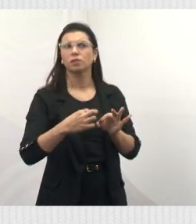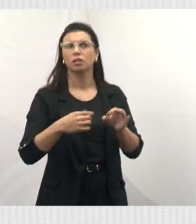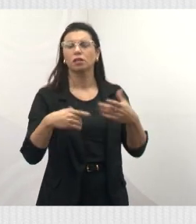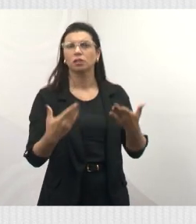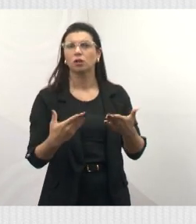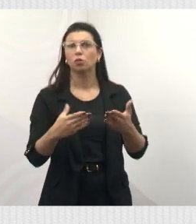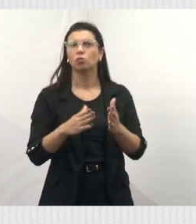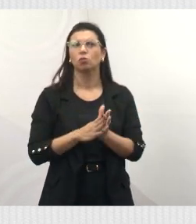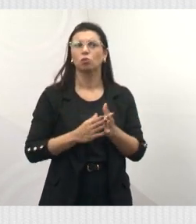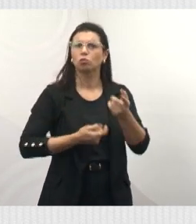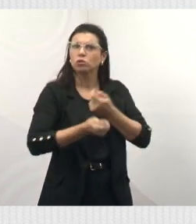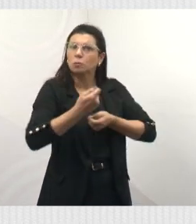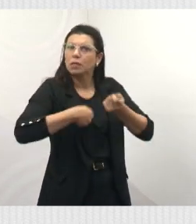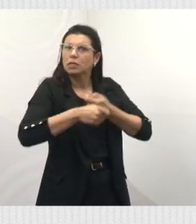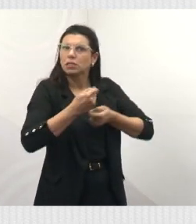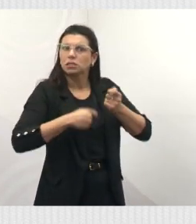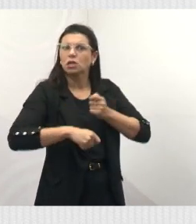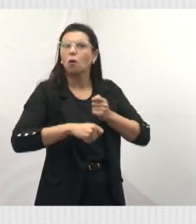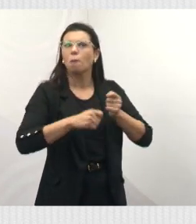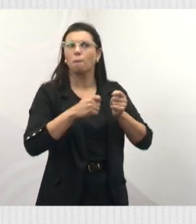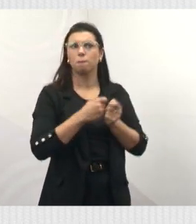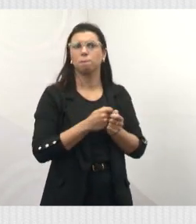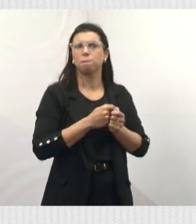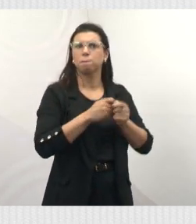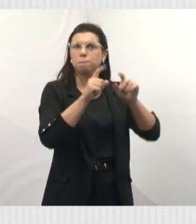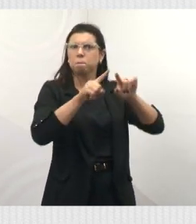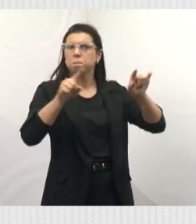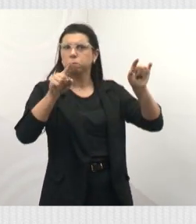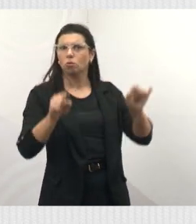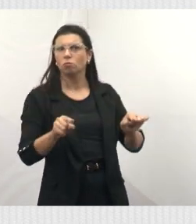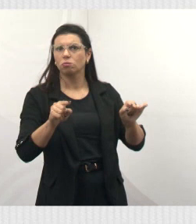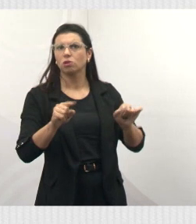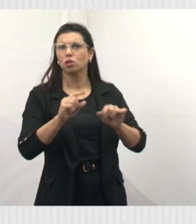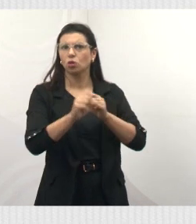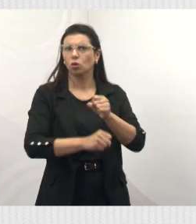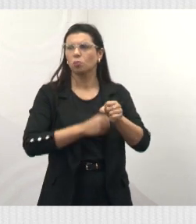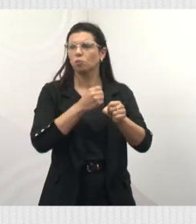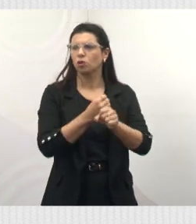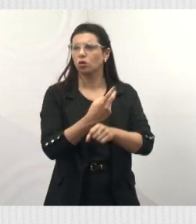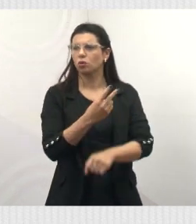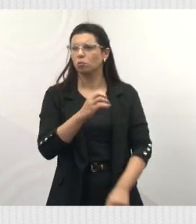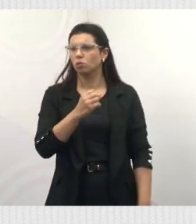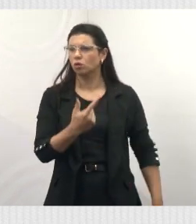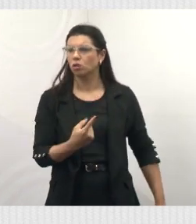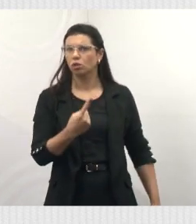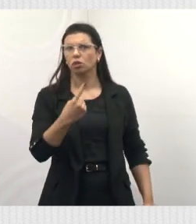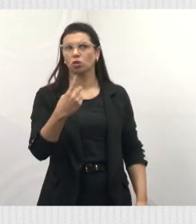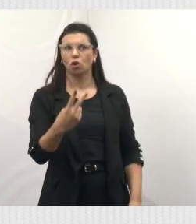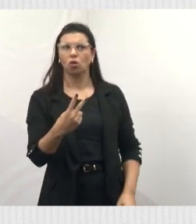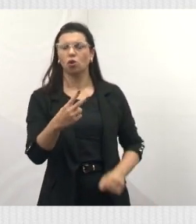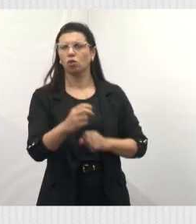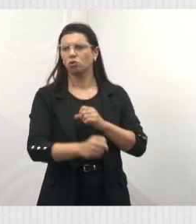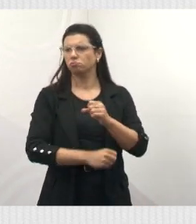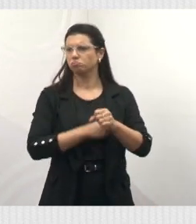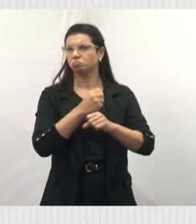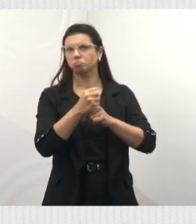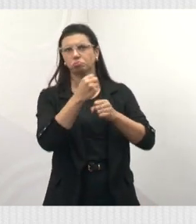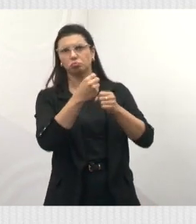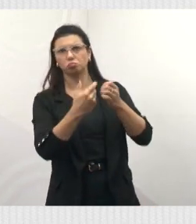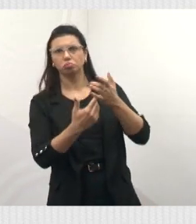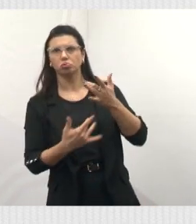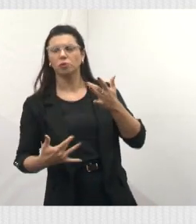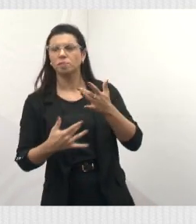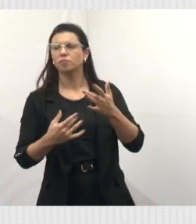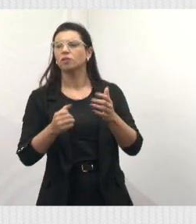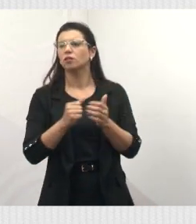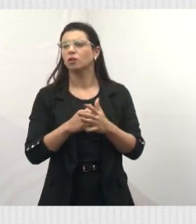de gestão pública. 2011, parecer desfavorável, 2012, 2013, 2014... anos seguintes com